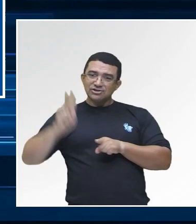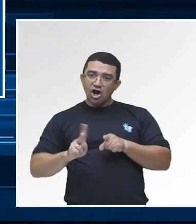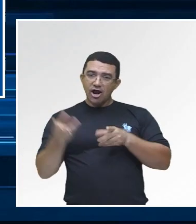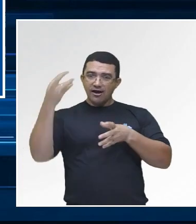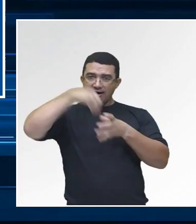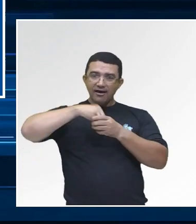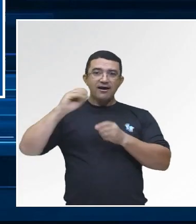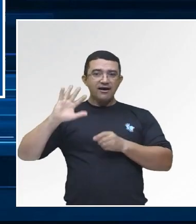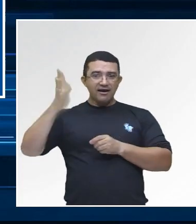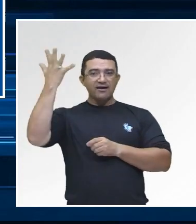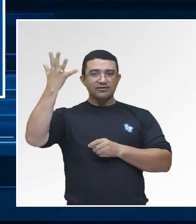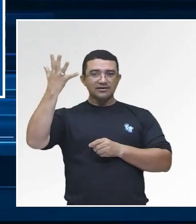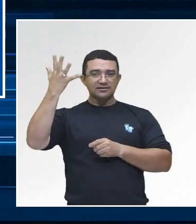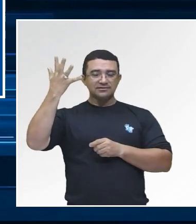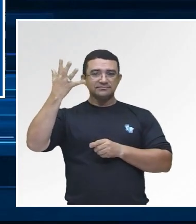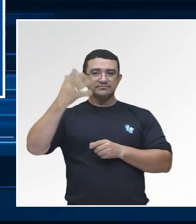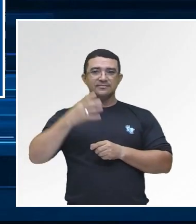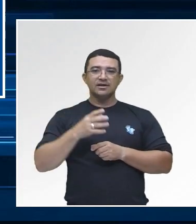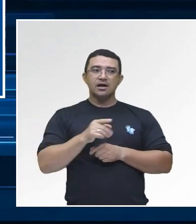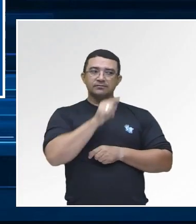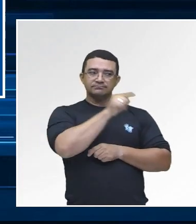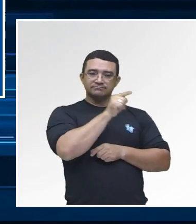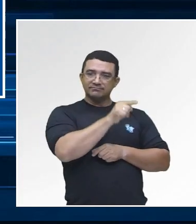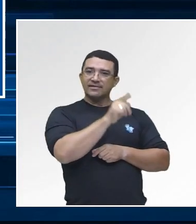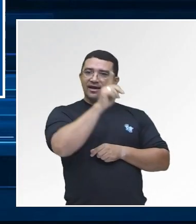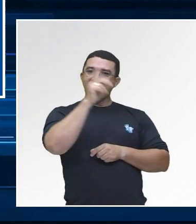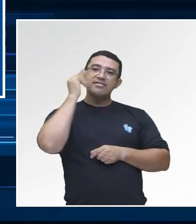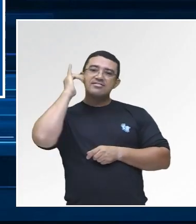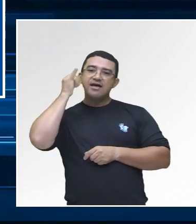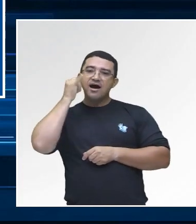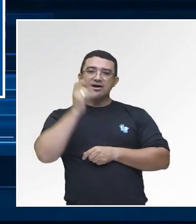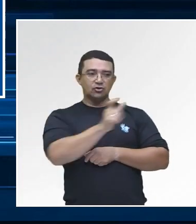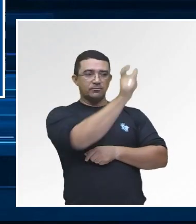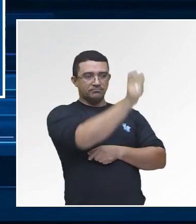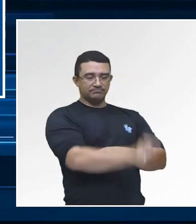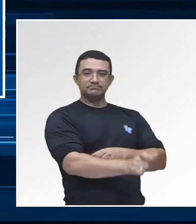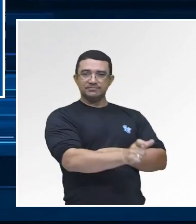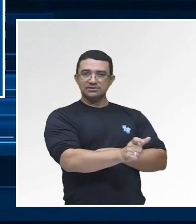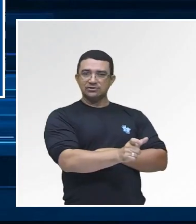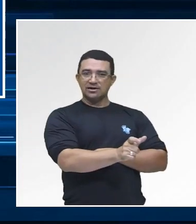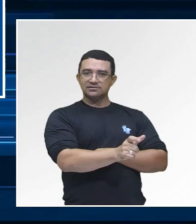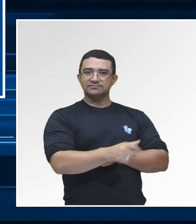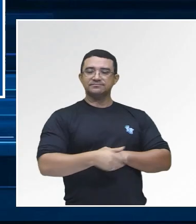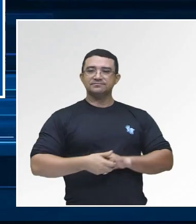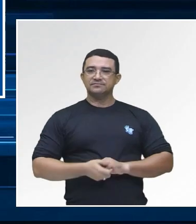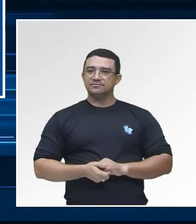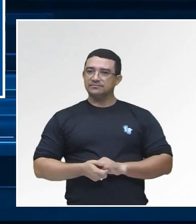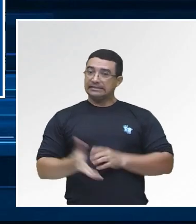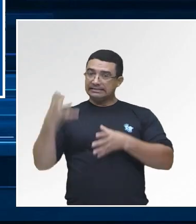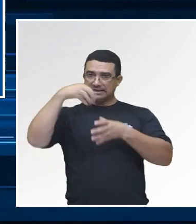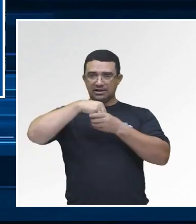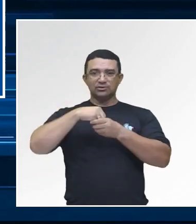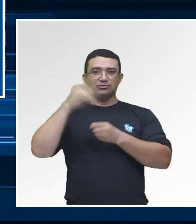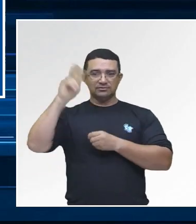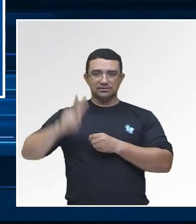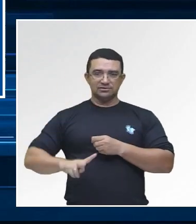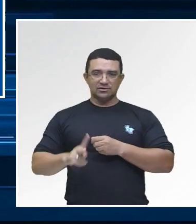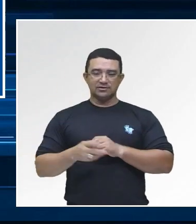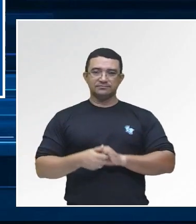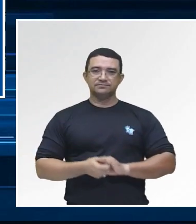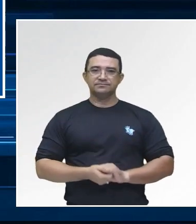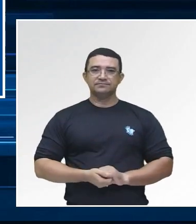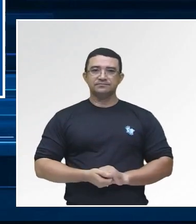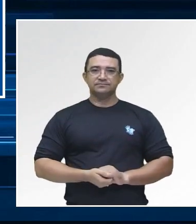acontecimentos. Então, ele é um narrador personagem, ele faz parte da história.